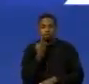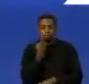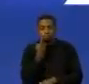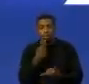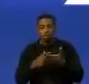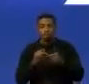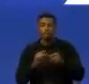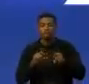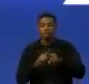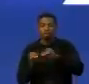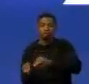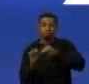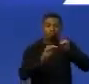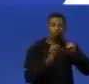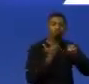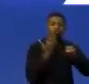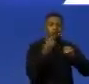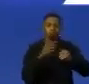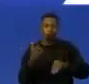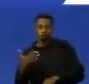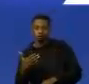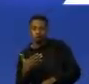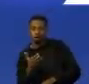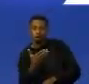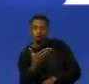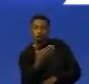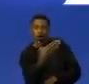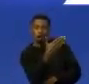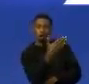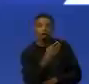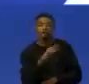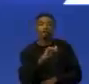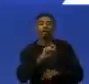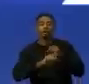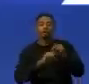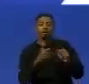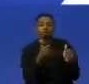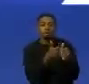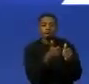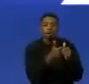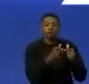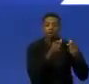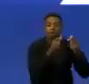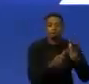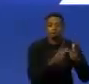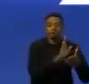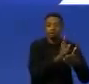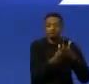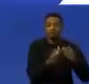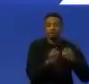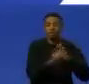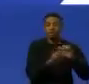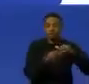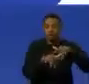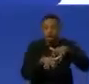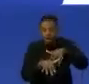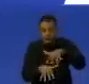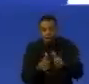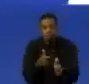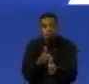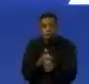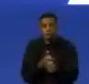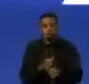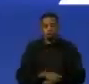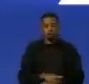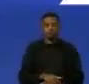espaço da migração e muitos peixes acabam se reproduzindo próximos aos canais de fuga das represas.